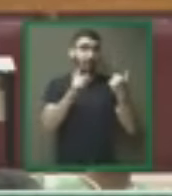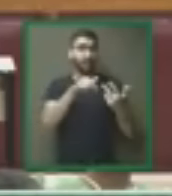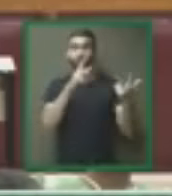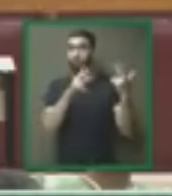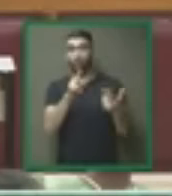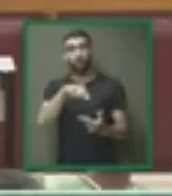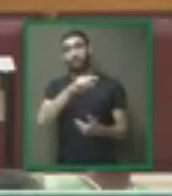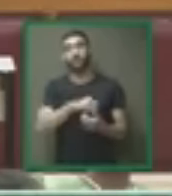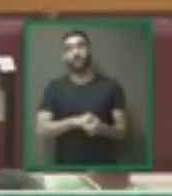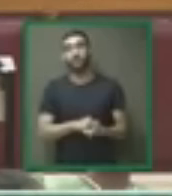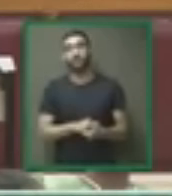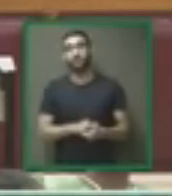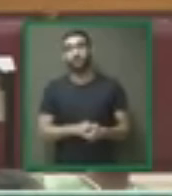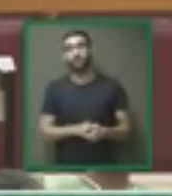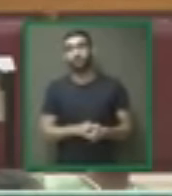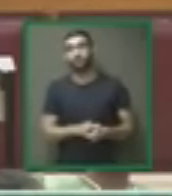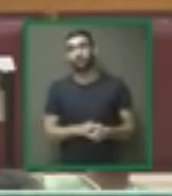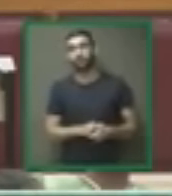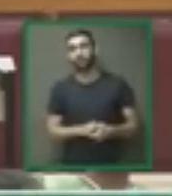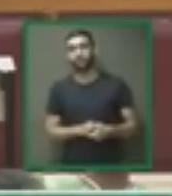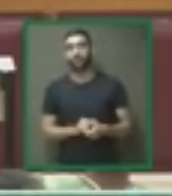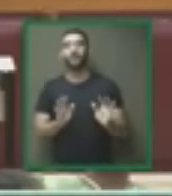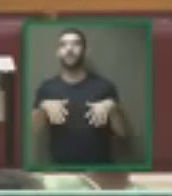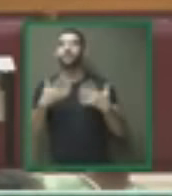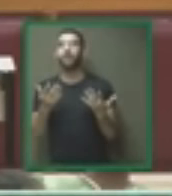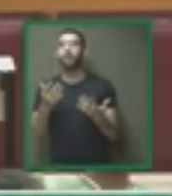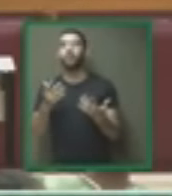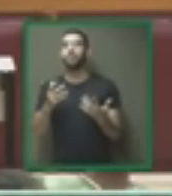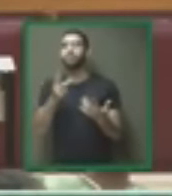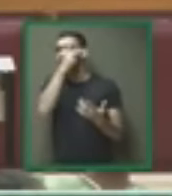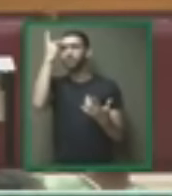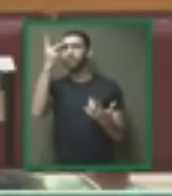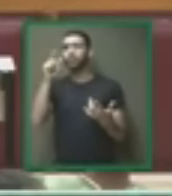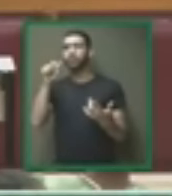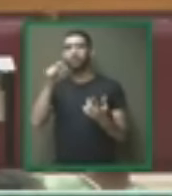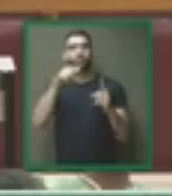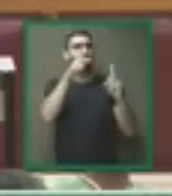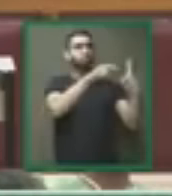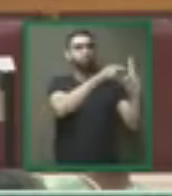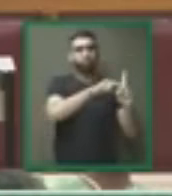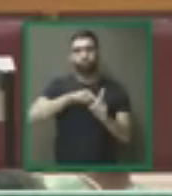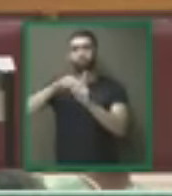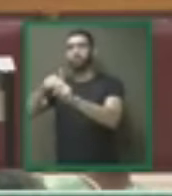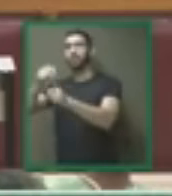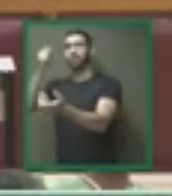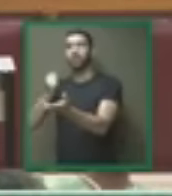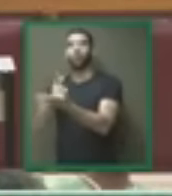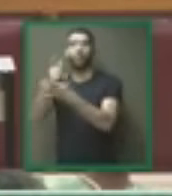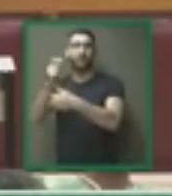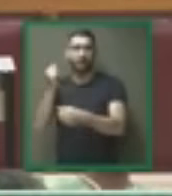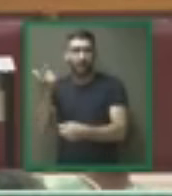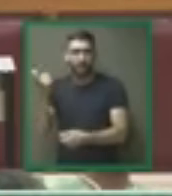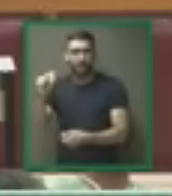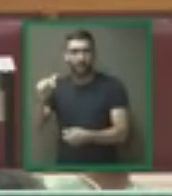têm, de que então quem que ele coloca no local lá dessa compra da suposta arma foi a Ilma, não